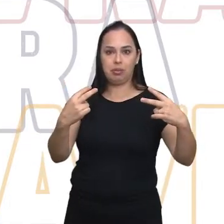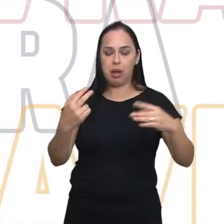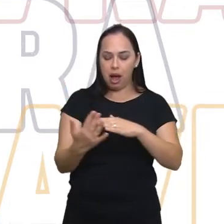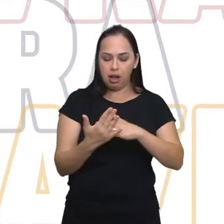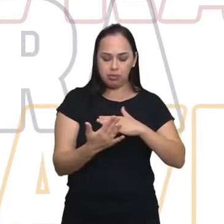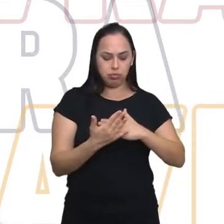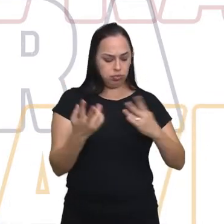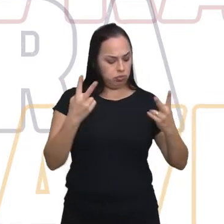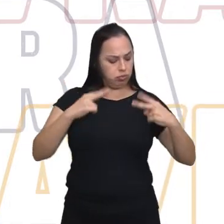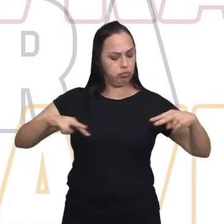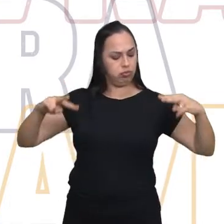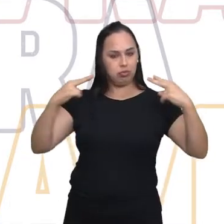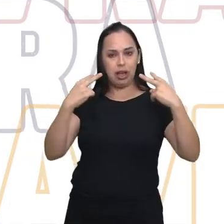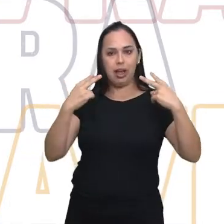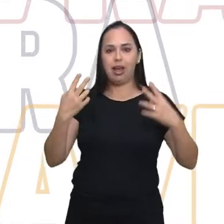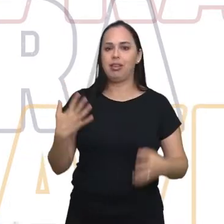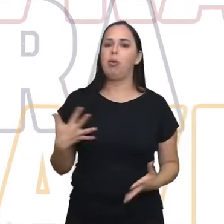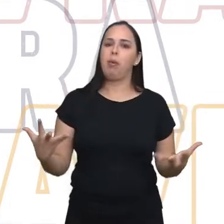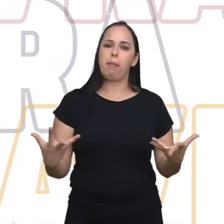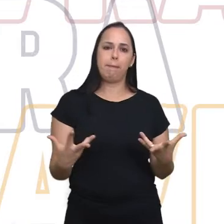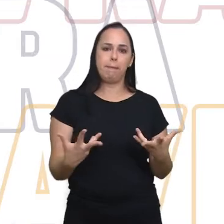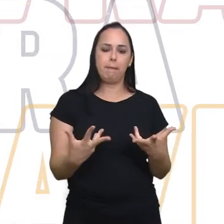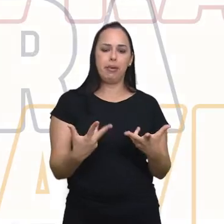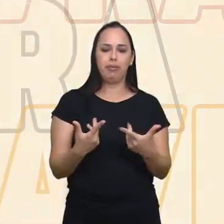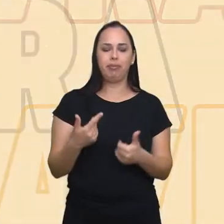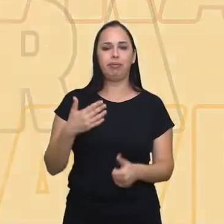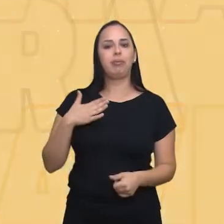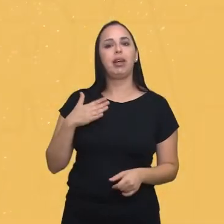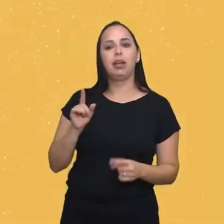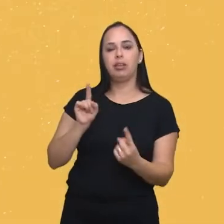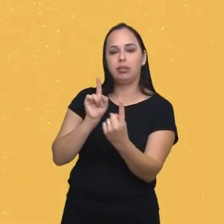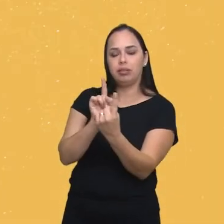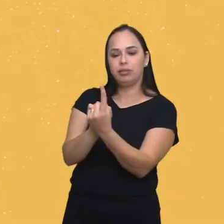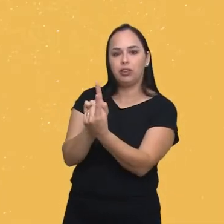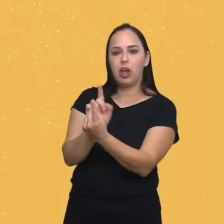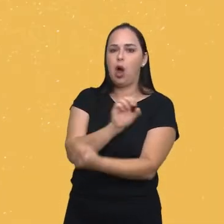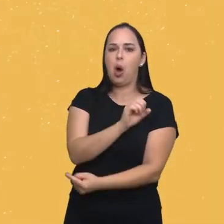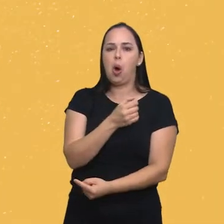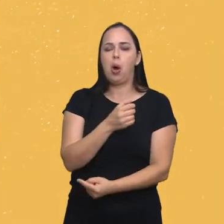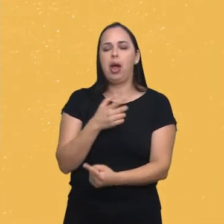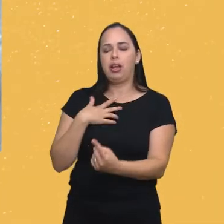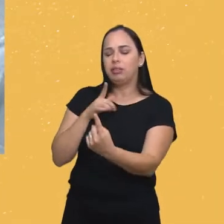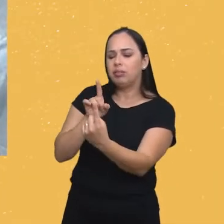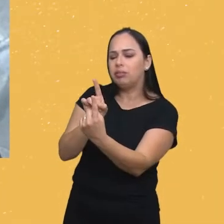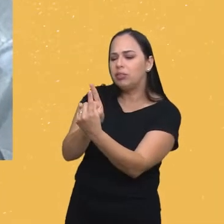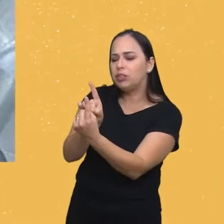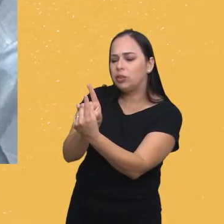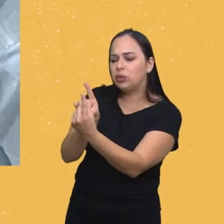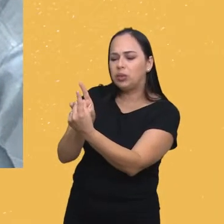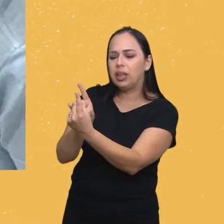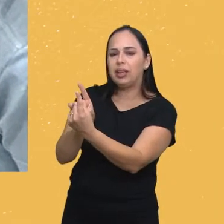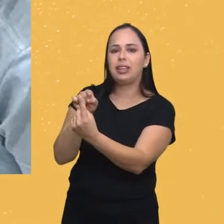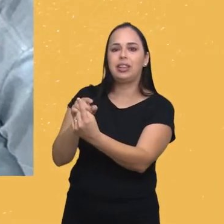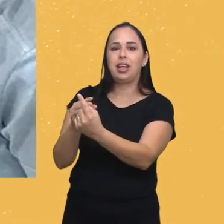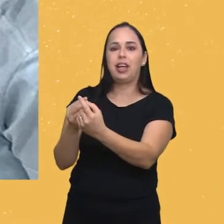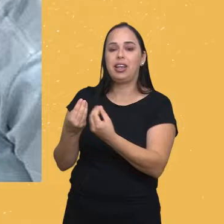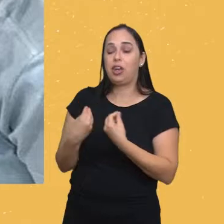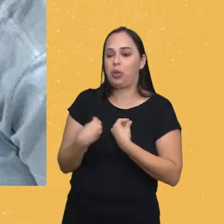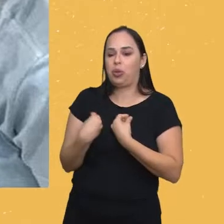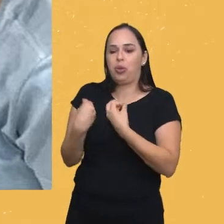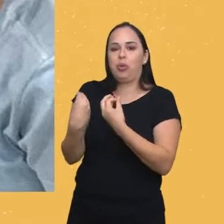incrível quando ela chega, eu faço o atendimento, ou um voluntário da recepção faz o atendimento, e